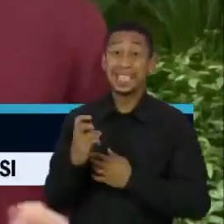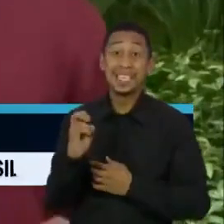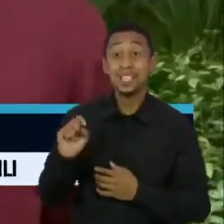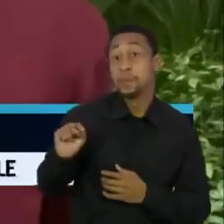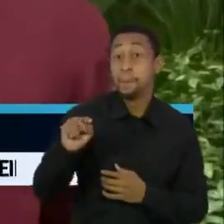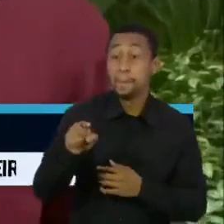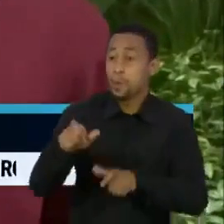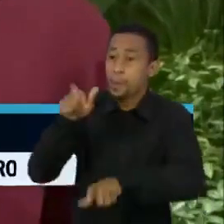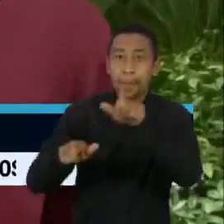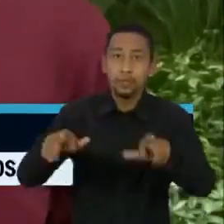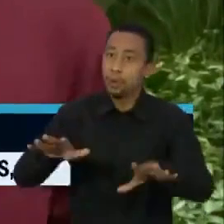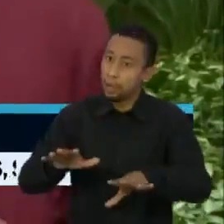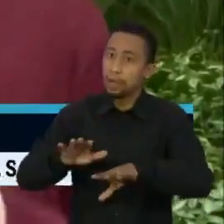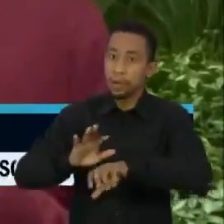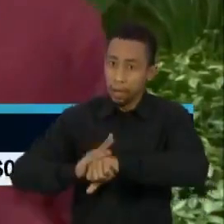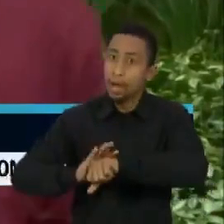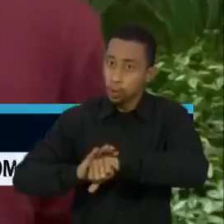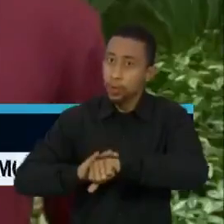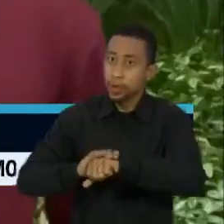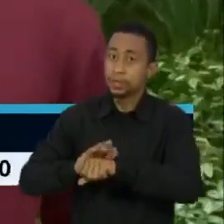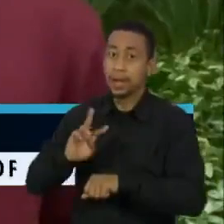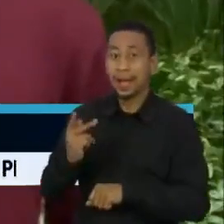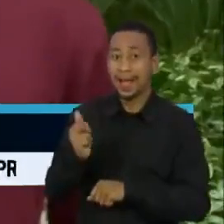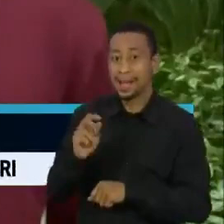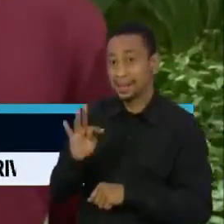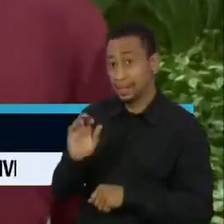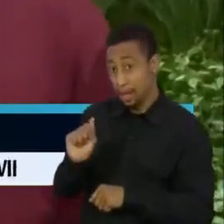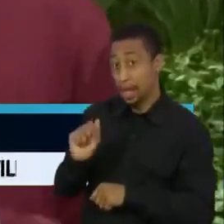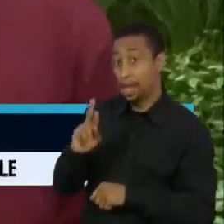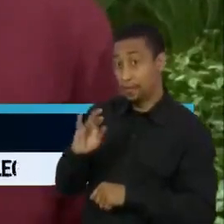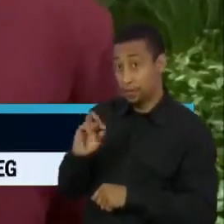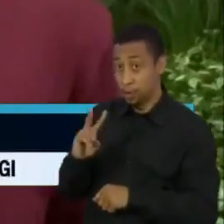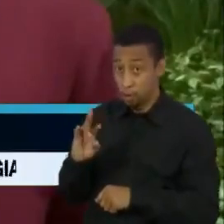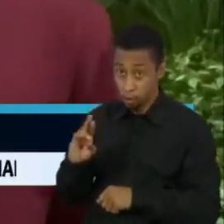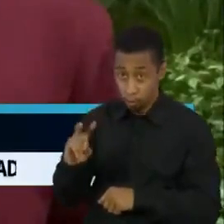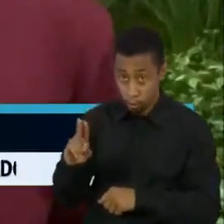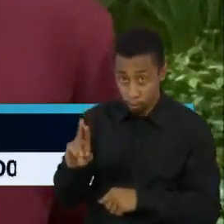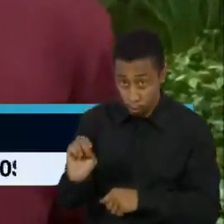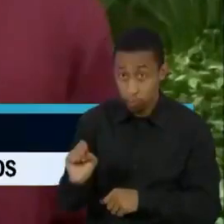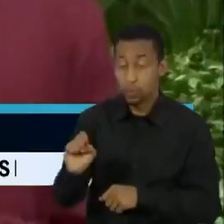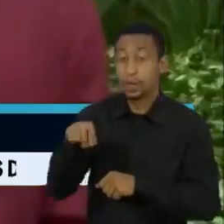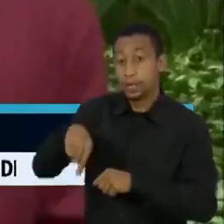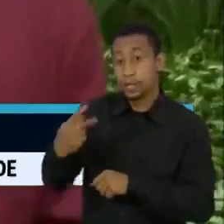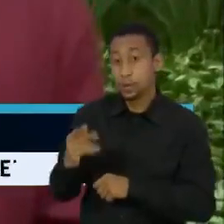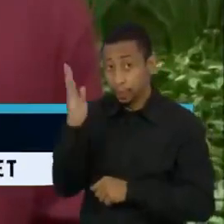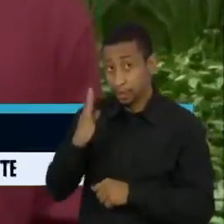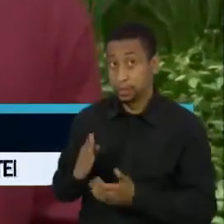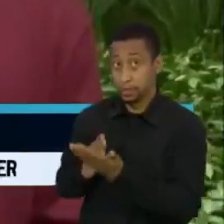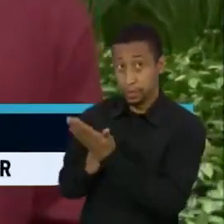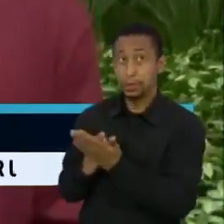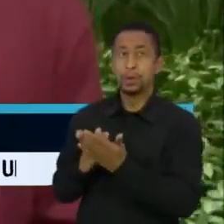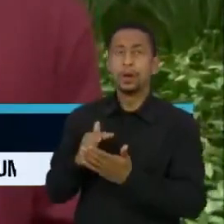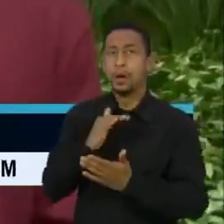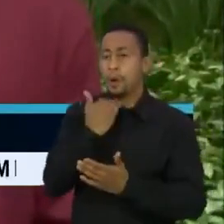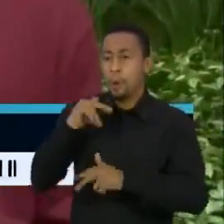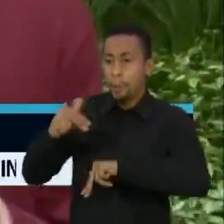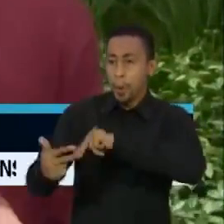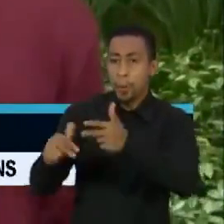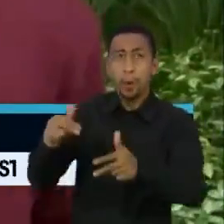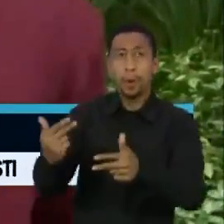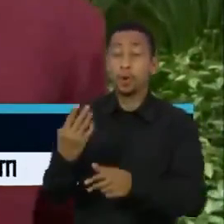quase 1.000 casos confirmados e 414 mortes por hantavirose no Brasil. Um índice de letalidade de